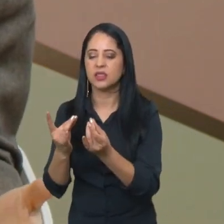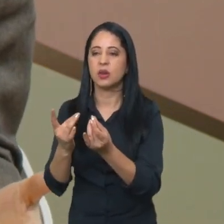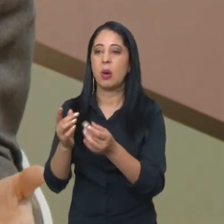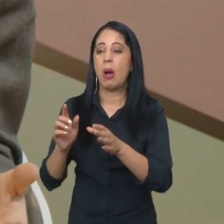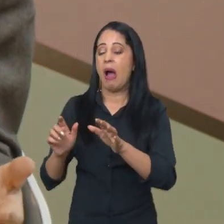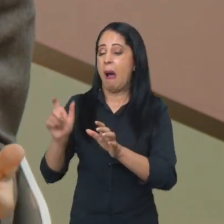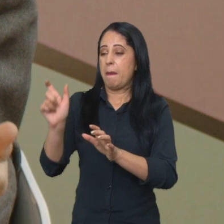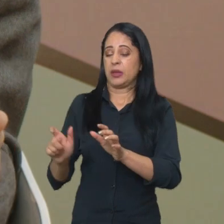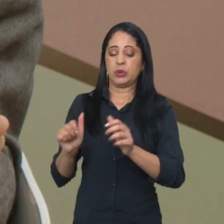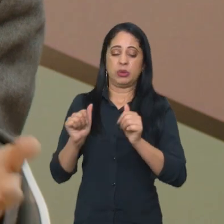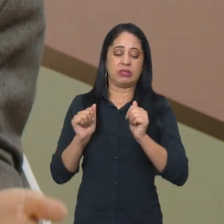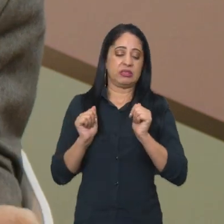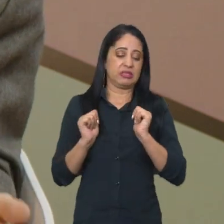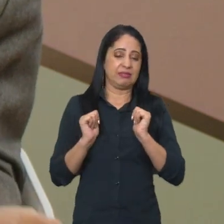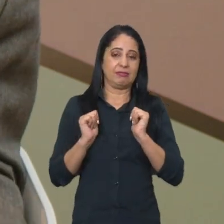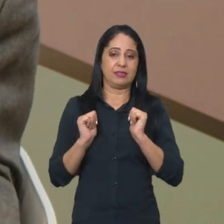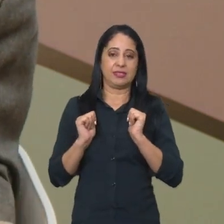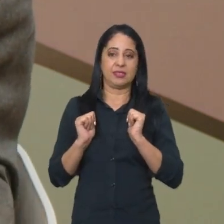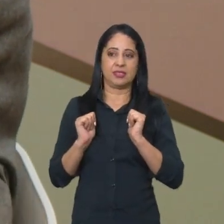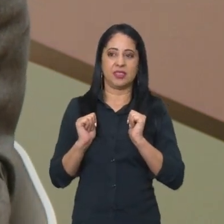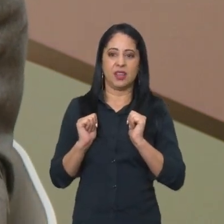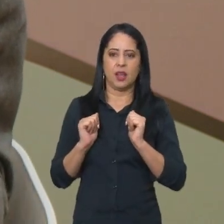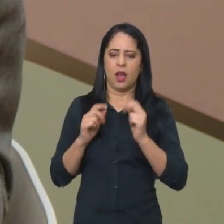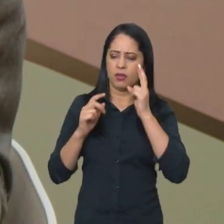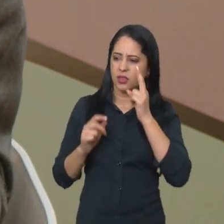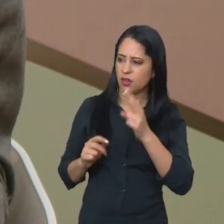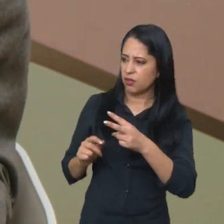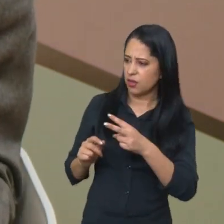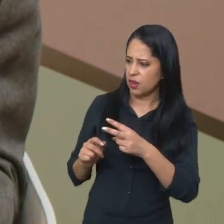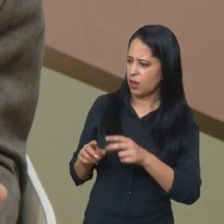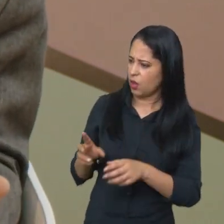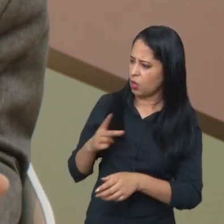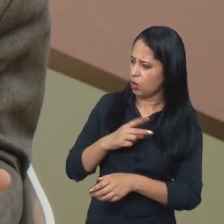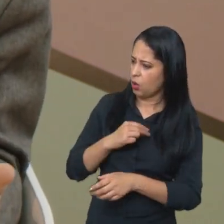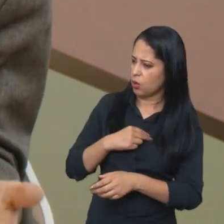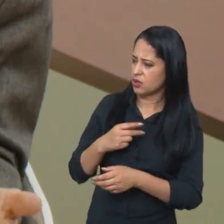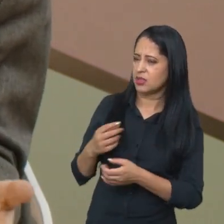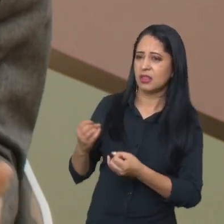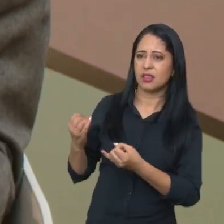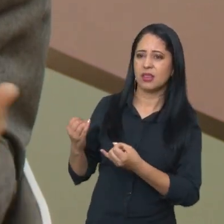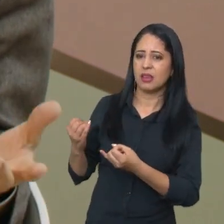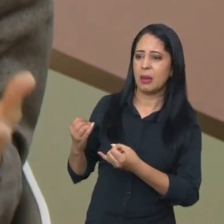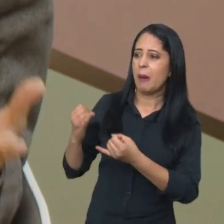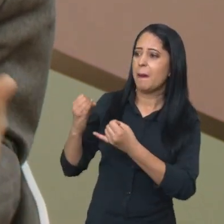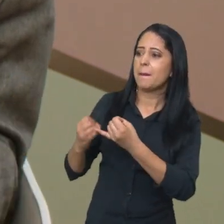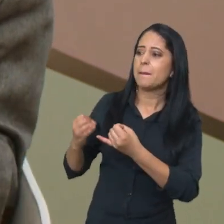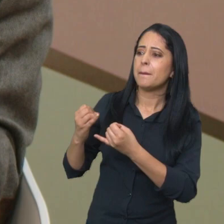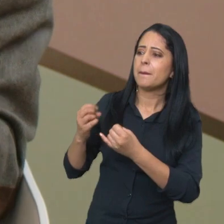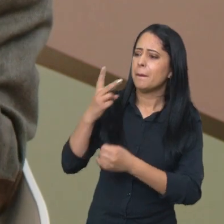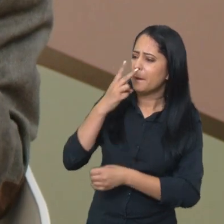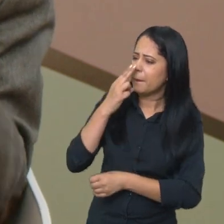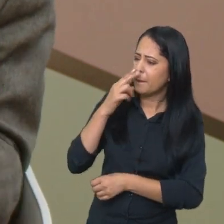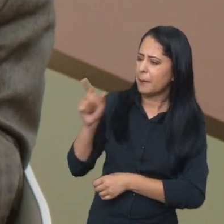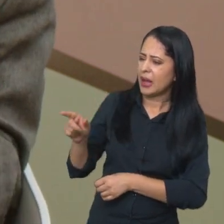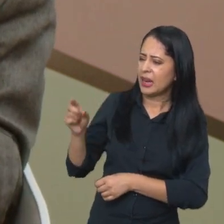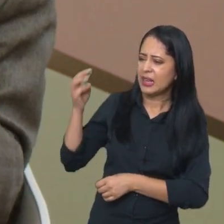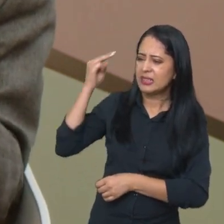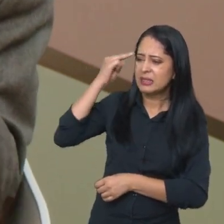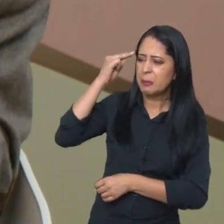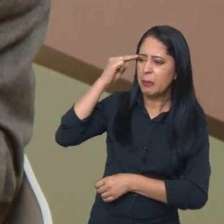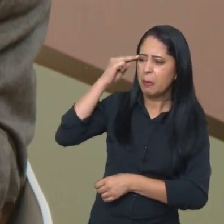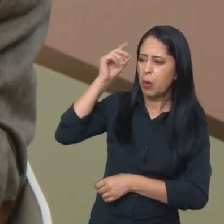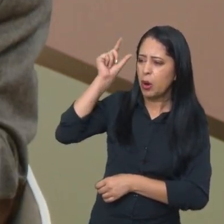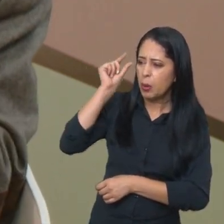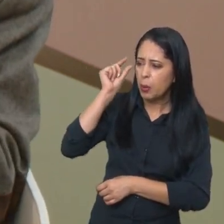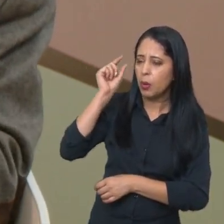desinteresse. E aí você olha, parece que a pessoa está com o início de um quadro demencial. Não é, precisa só tratar adequadamente,